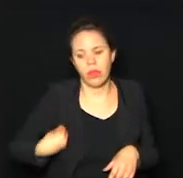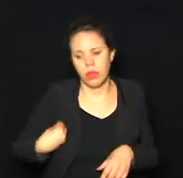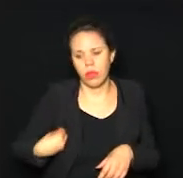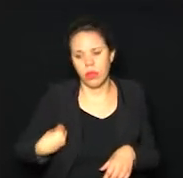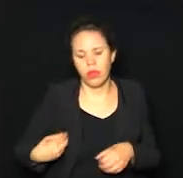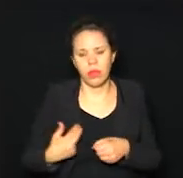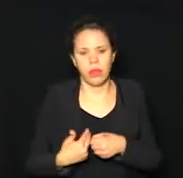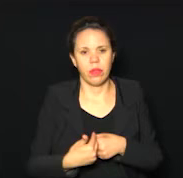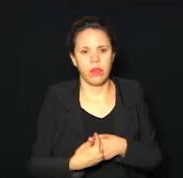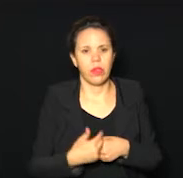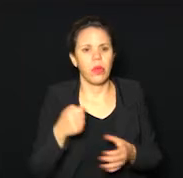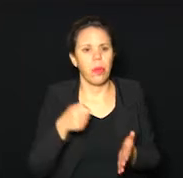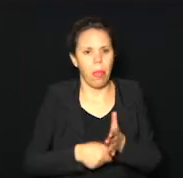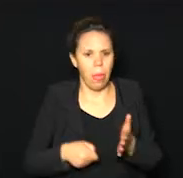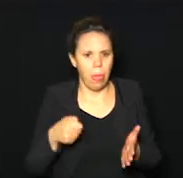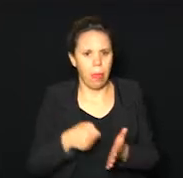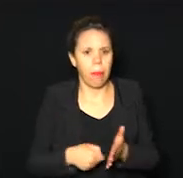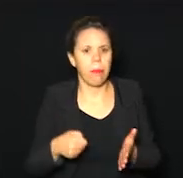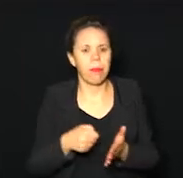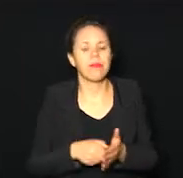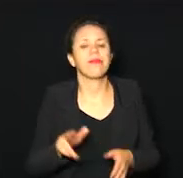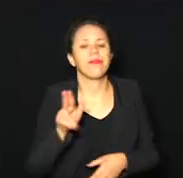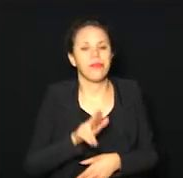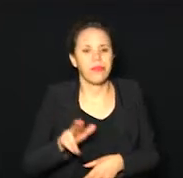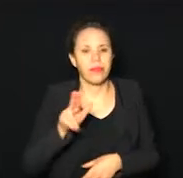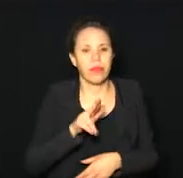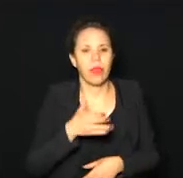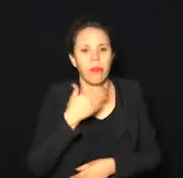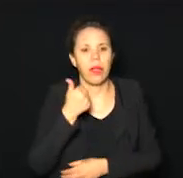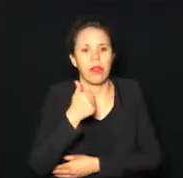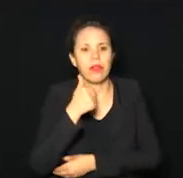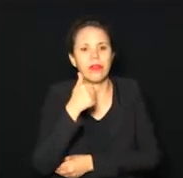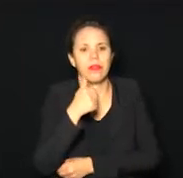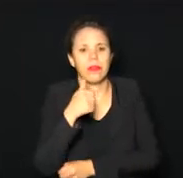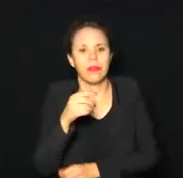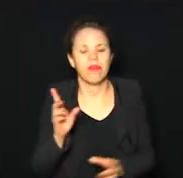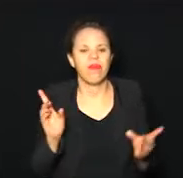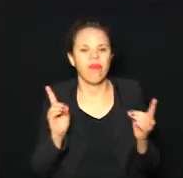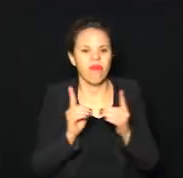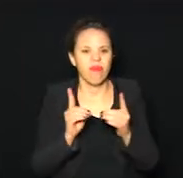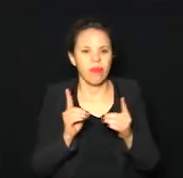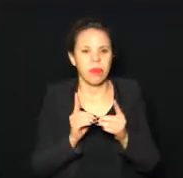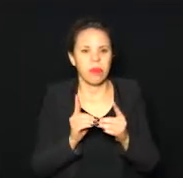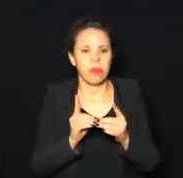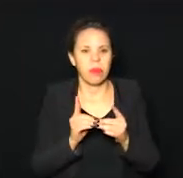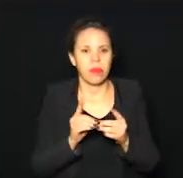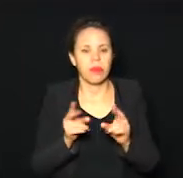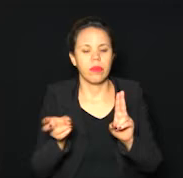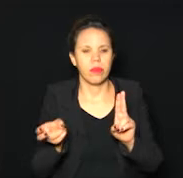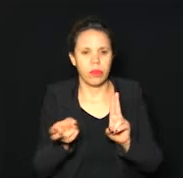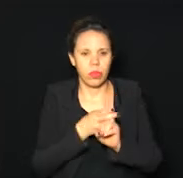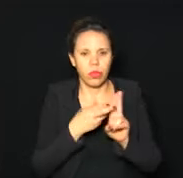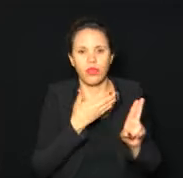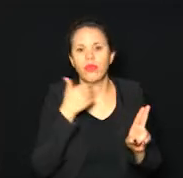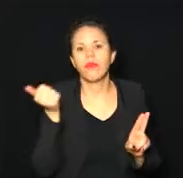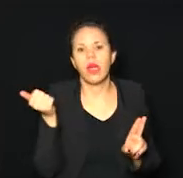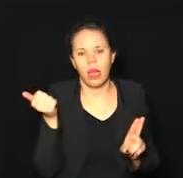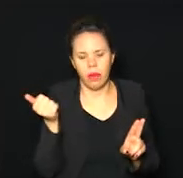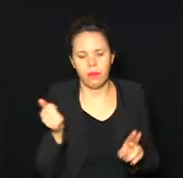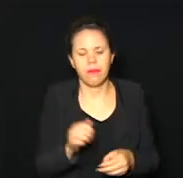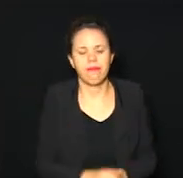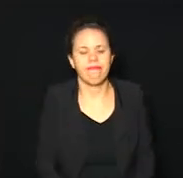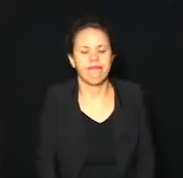Unicamp, lutando por uma universidade melhor e por um atendimento do SUS melhor também.